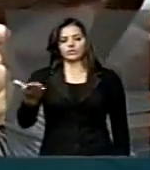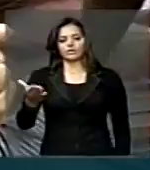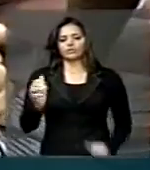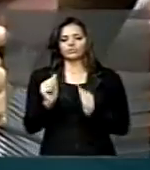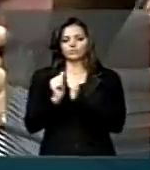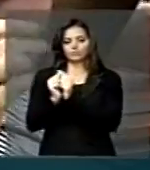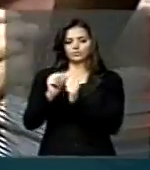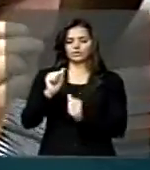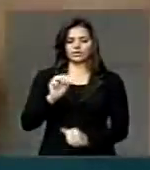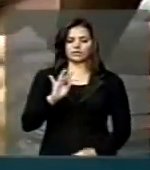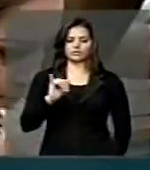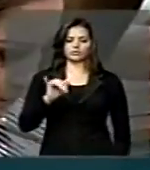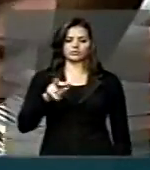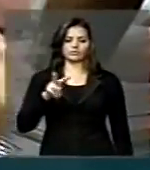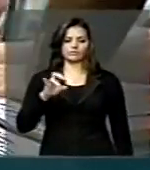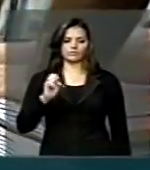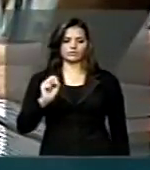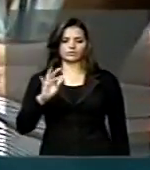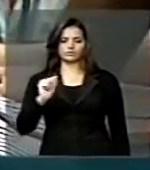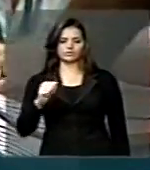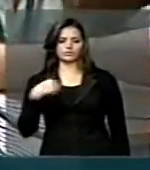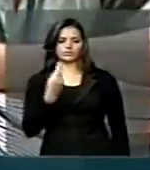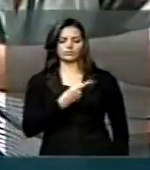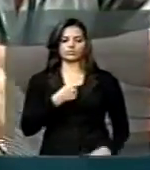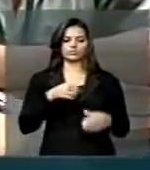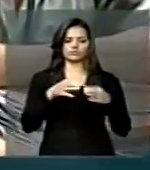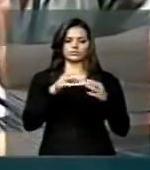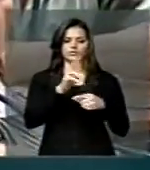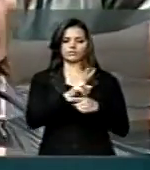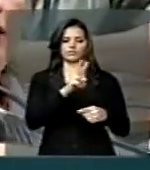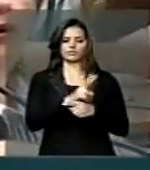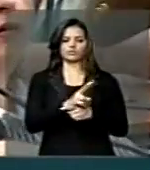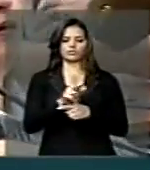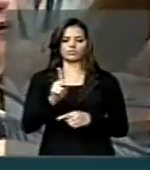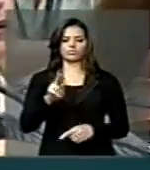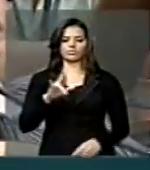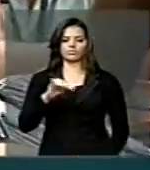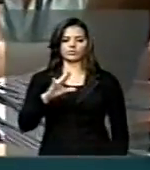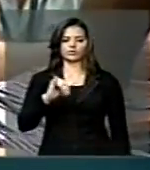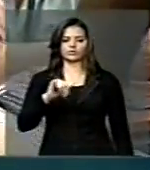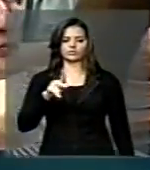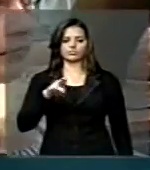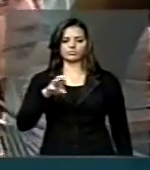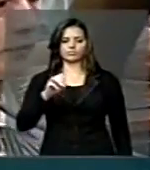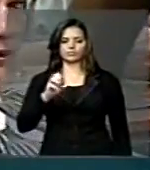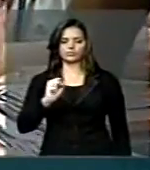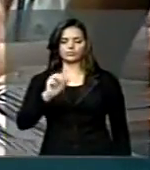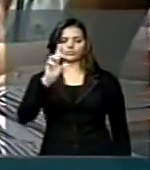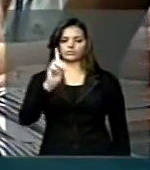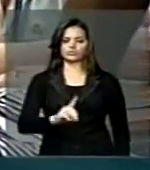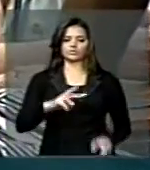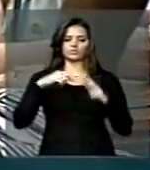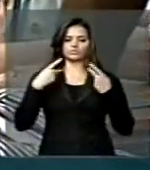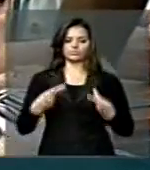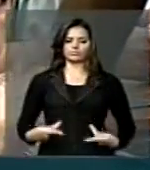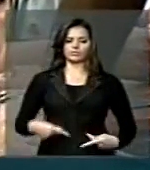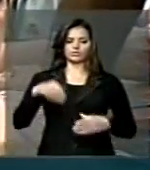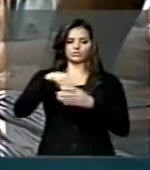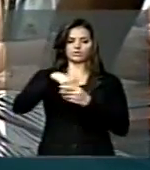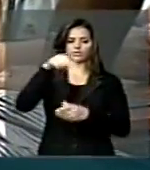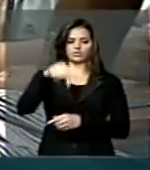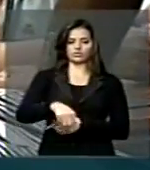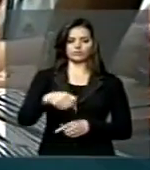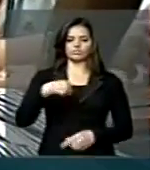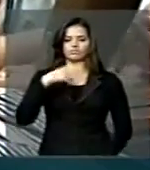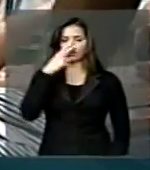ativistas foi tudo bem, mas para nós que estávamos defendendo princípios aqui da sociedade, defendendo direitos humanos aqui dentro, que parece que não, mas